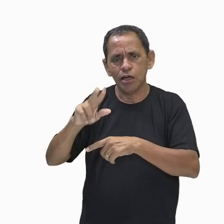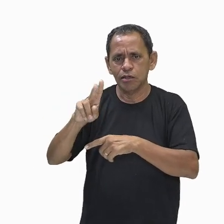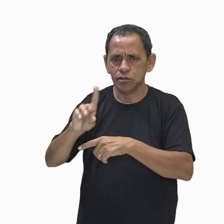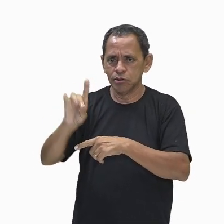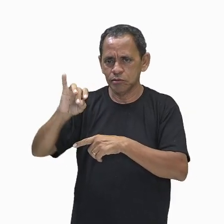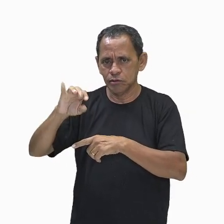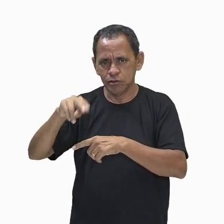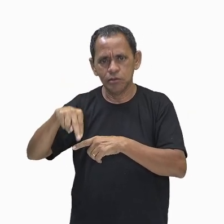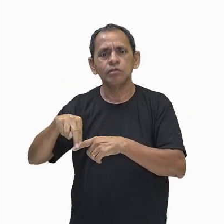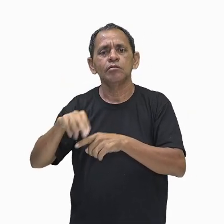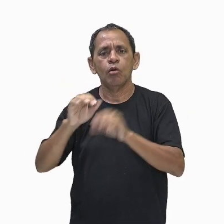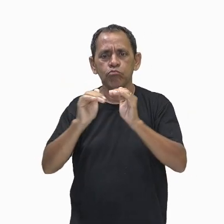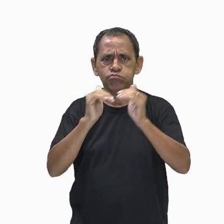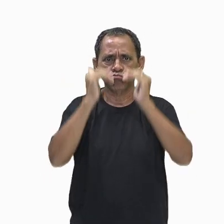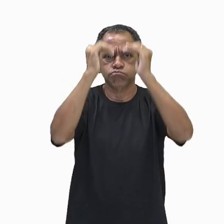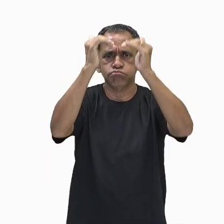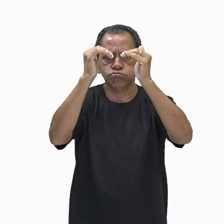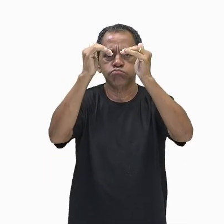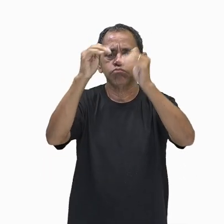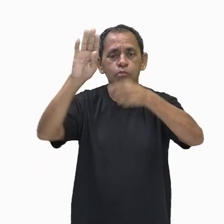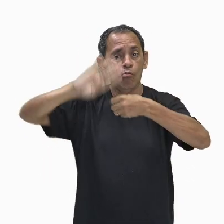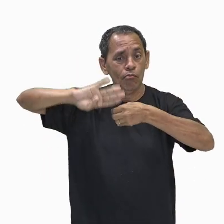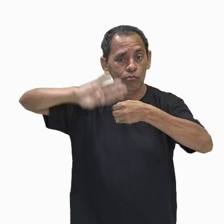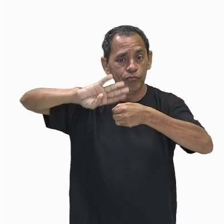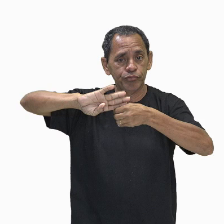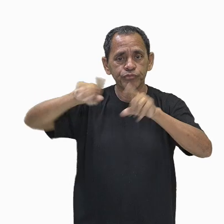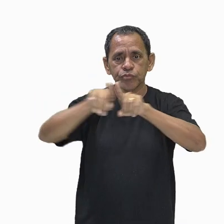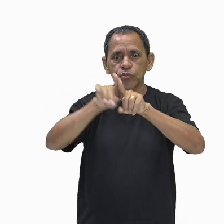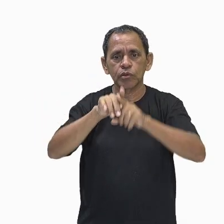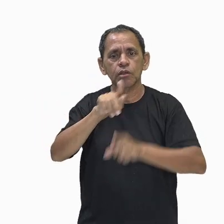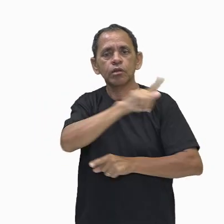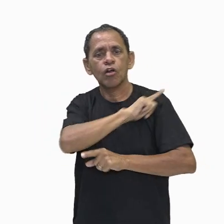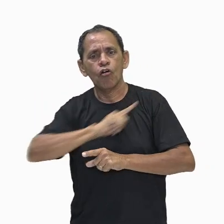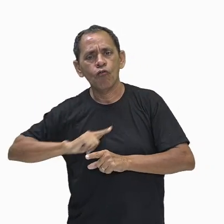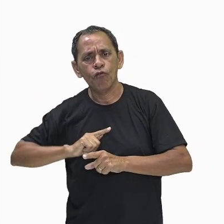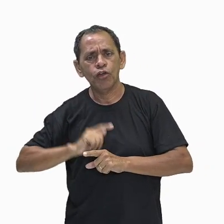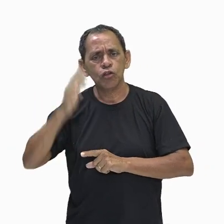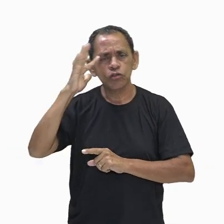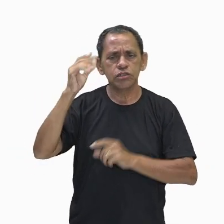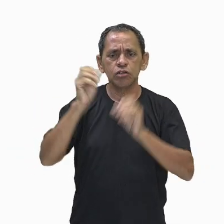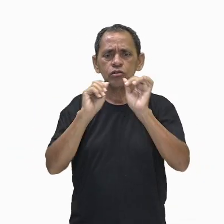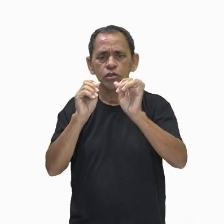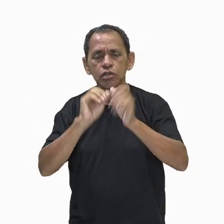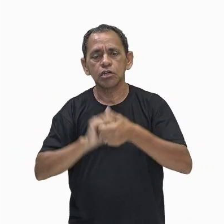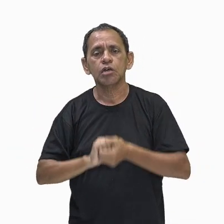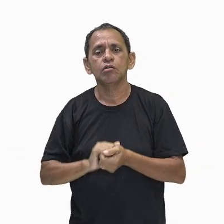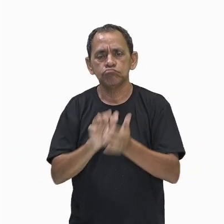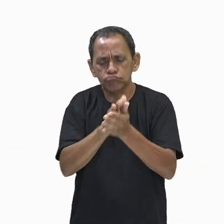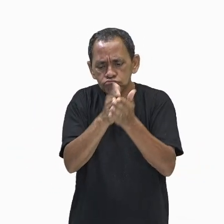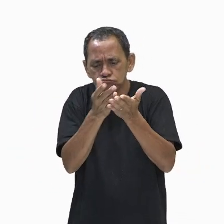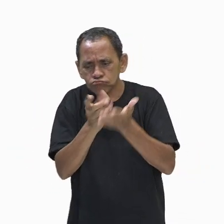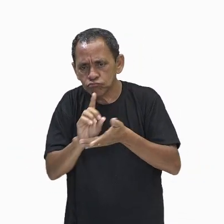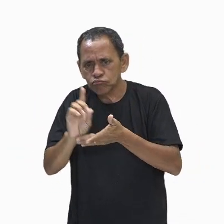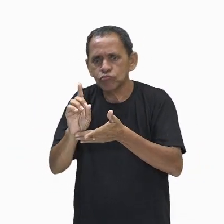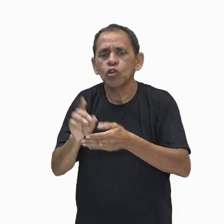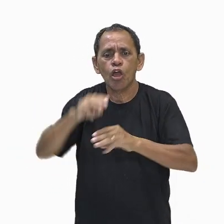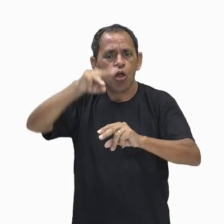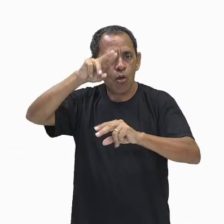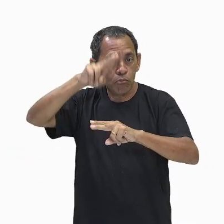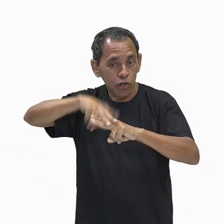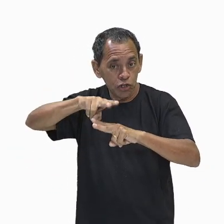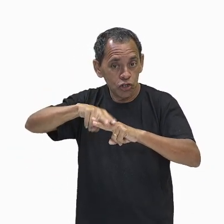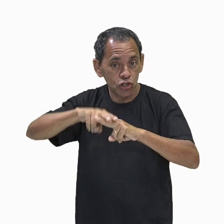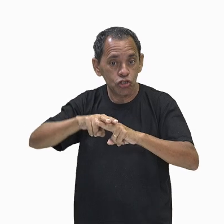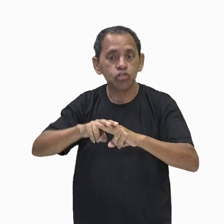vocês têm aí na telinha de vocês, tá? Em seu governo, ocorreu o episódio bíblico conhecido como Cativeiro da Babilônia,